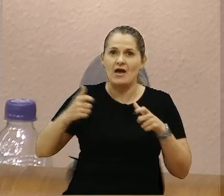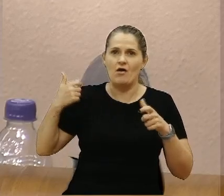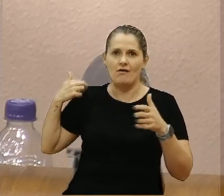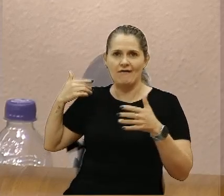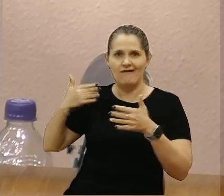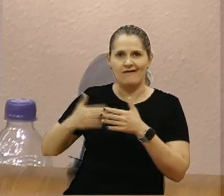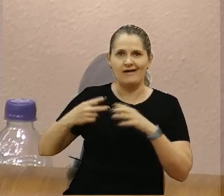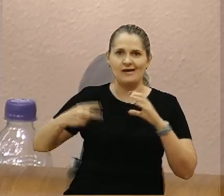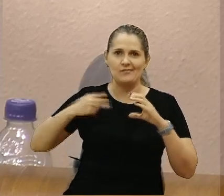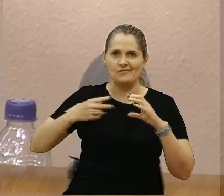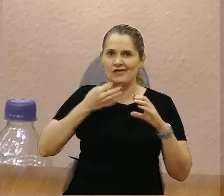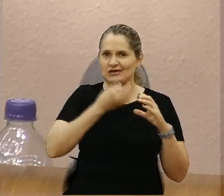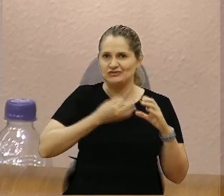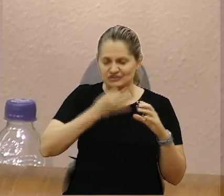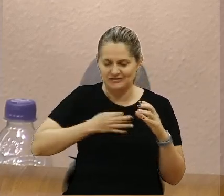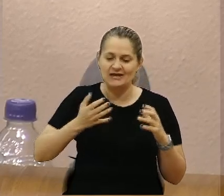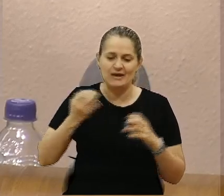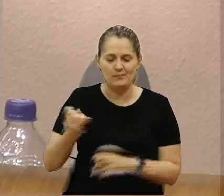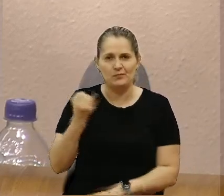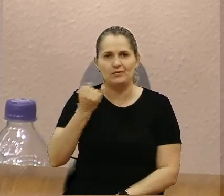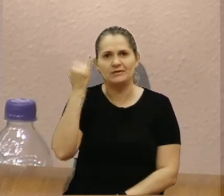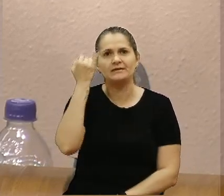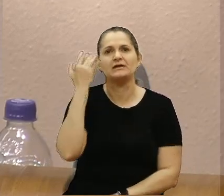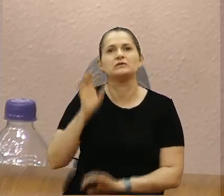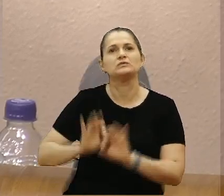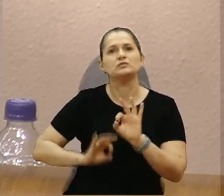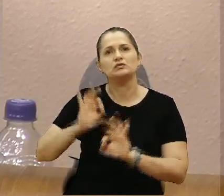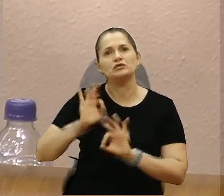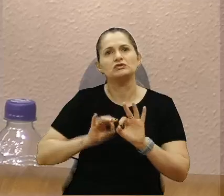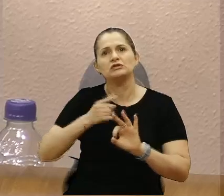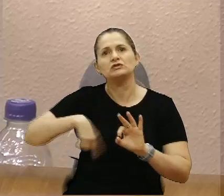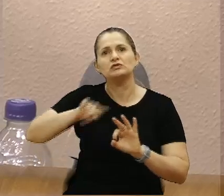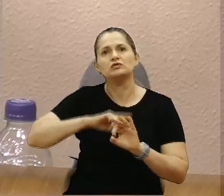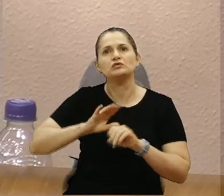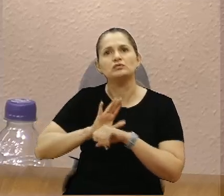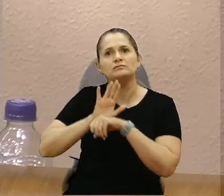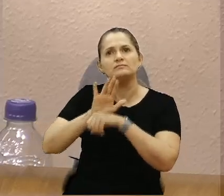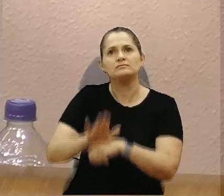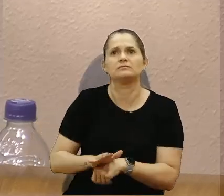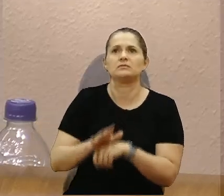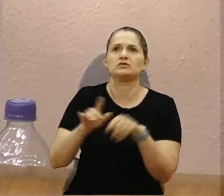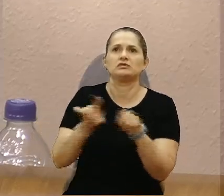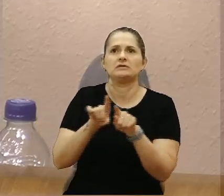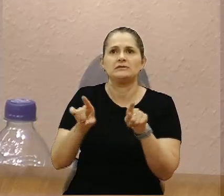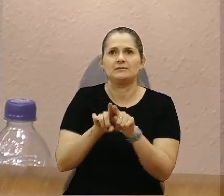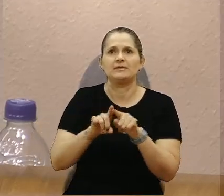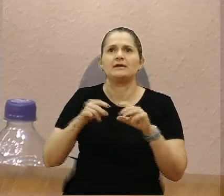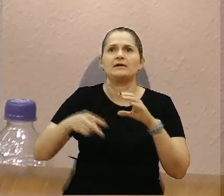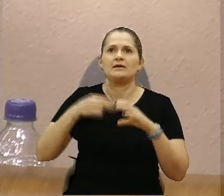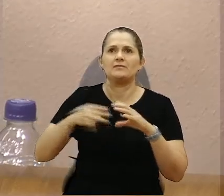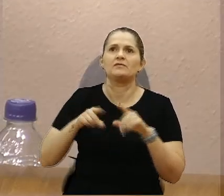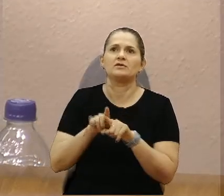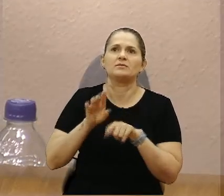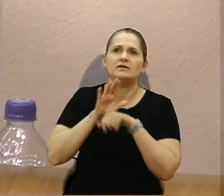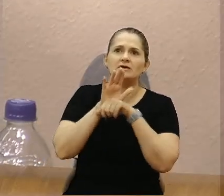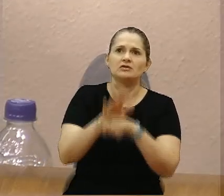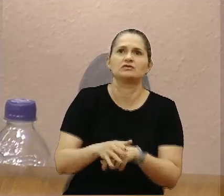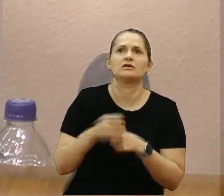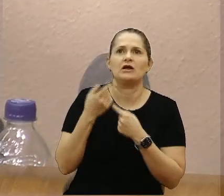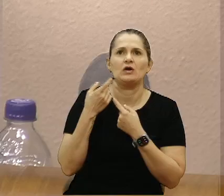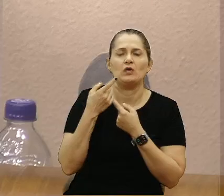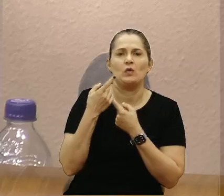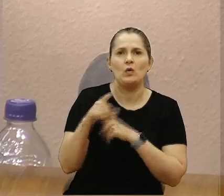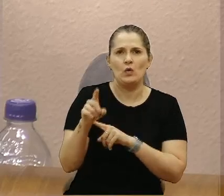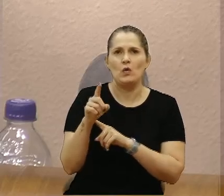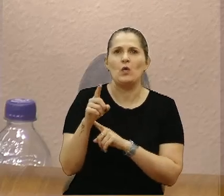importantíssimo esse projeto para que a gente possa demonstrar e dar a nossa contribuição, a contribuição da Câmara no debate contra a discriminação, pelo